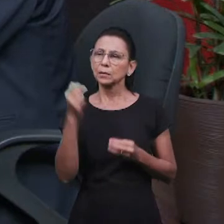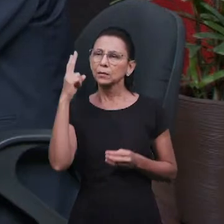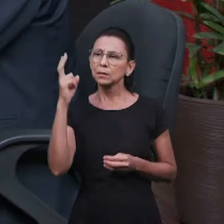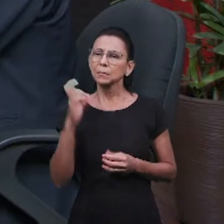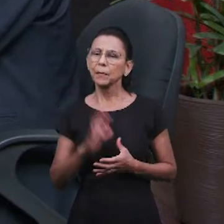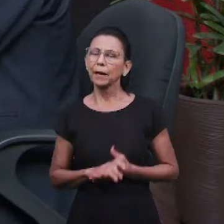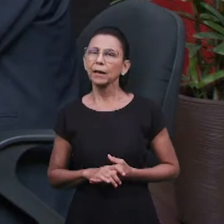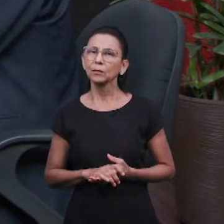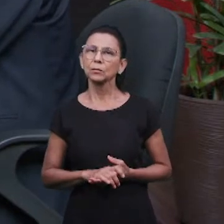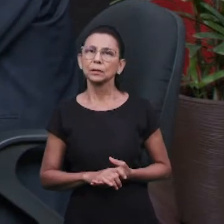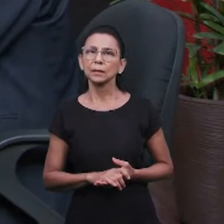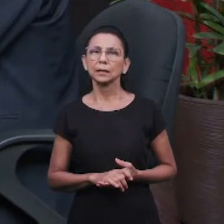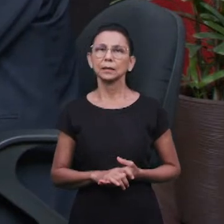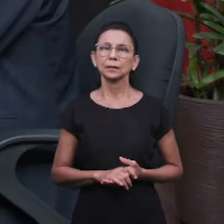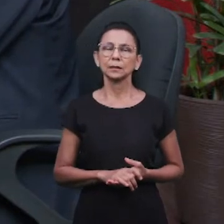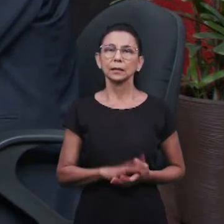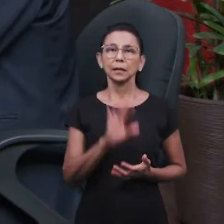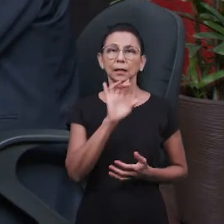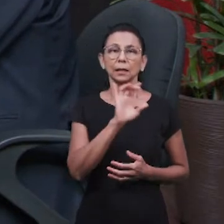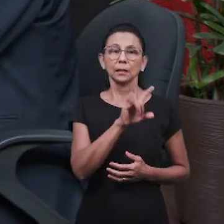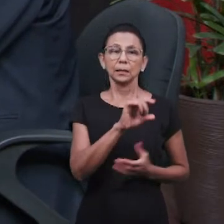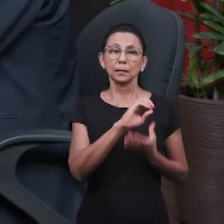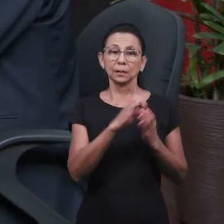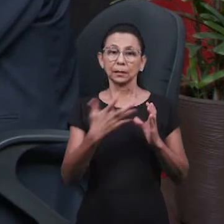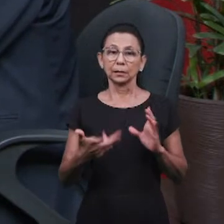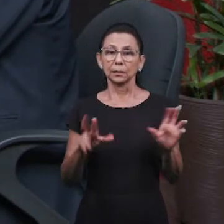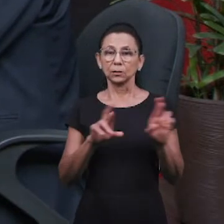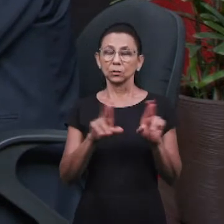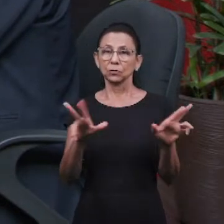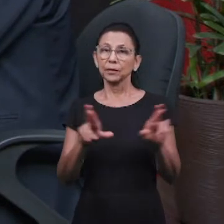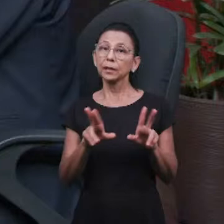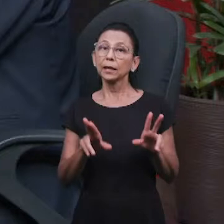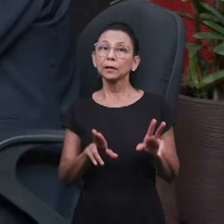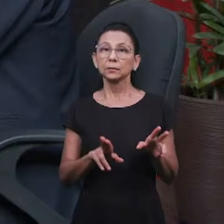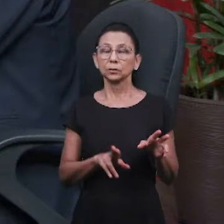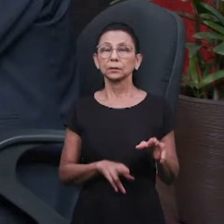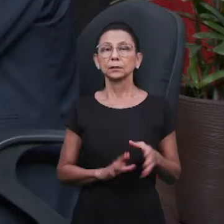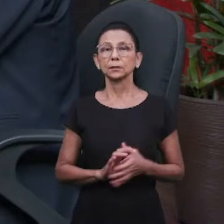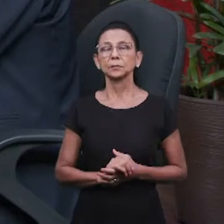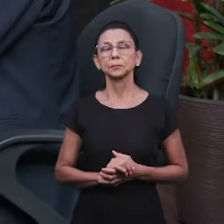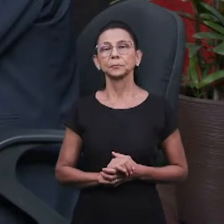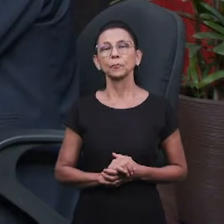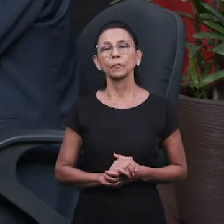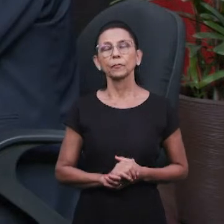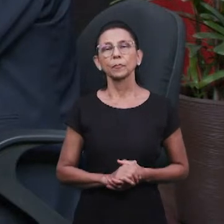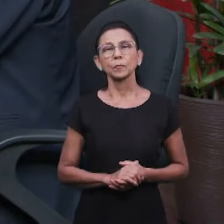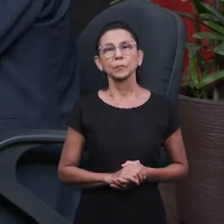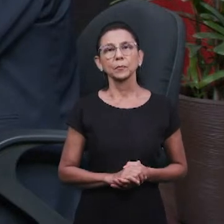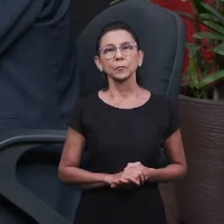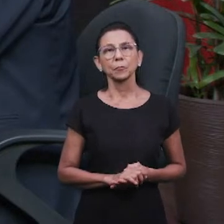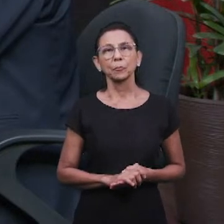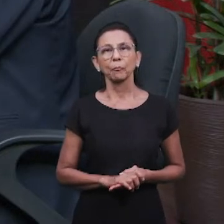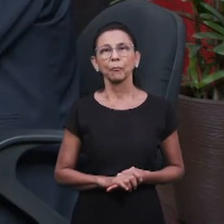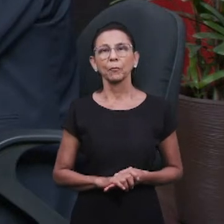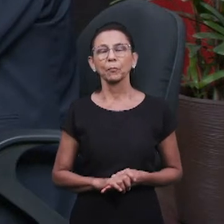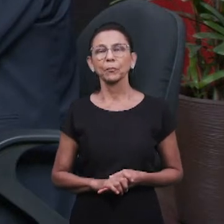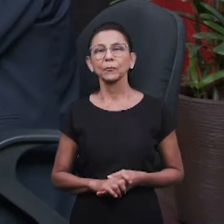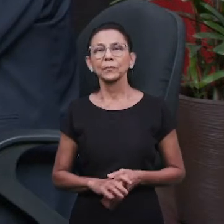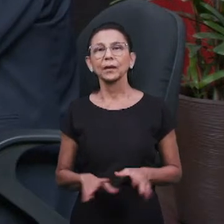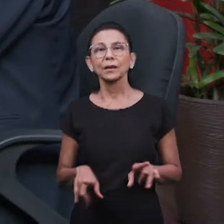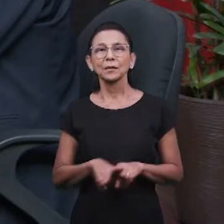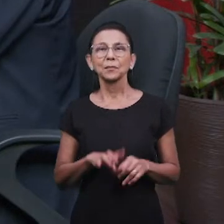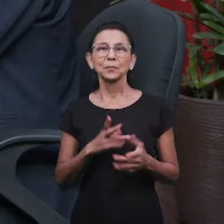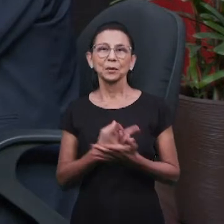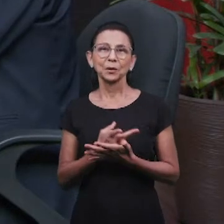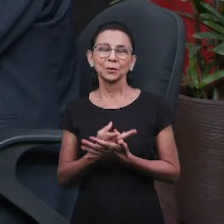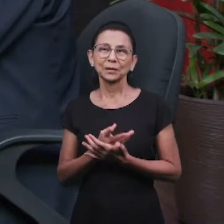tem sua característica diferente, é bom ressaltar estratégias, igual o senhor teve uma situação que não sabia o que